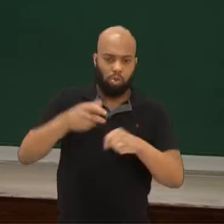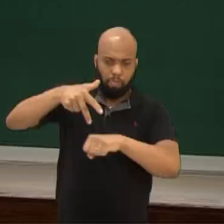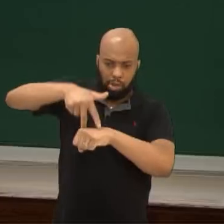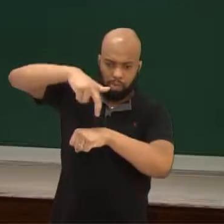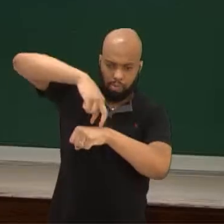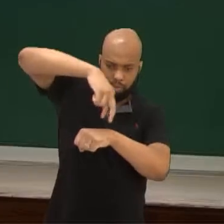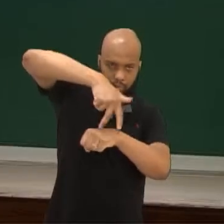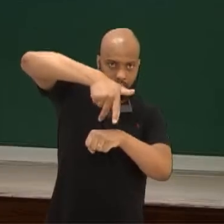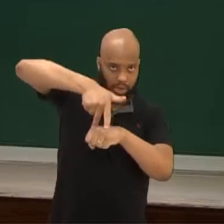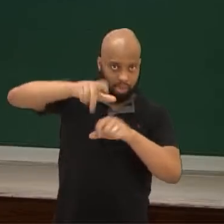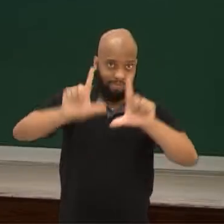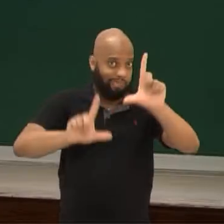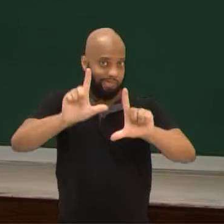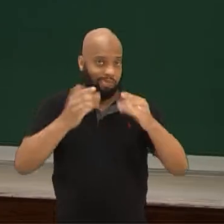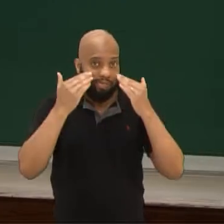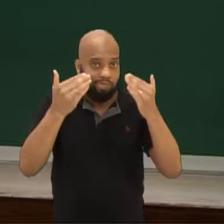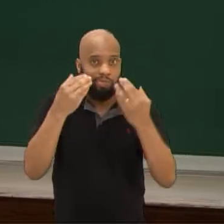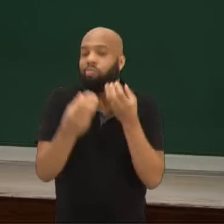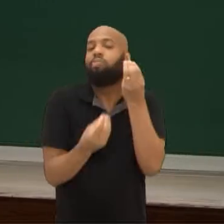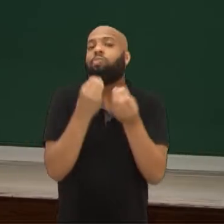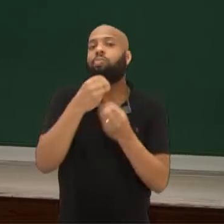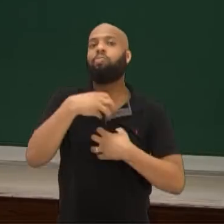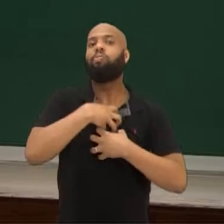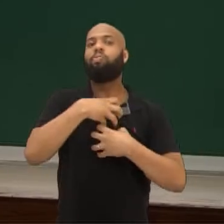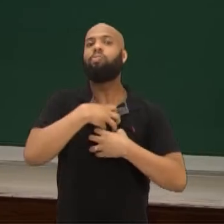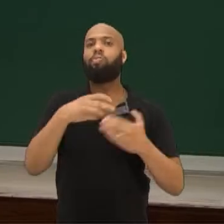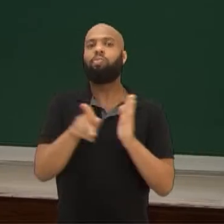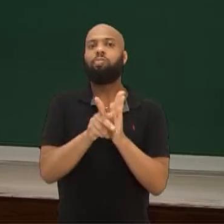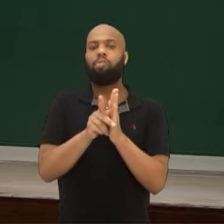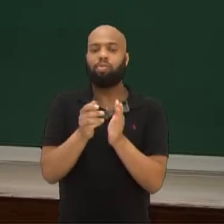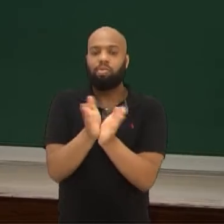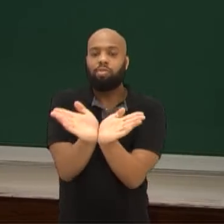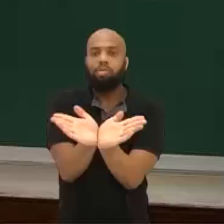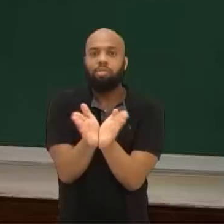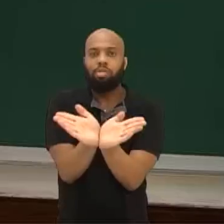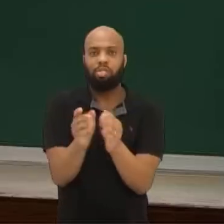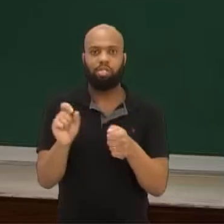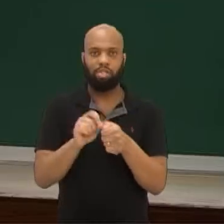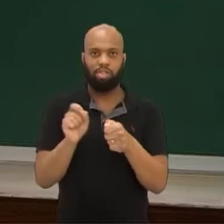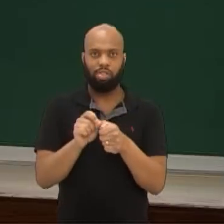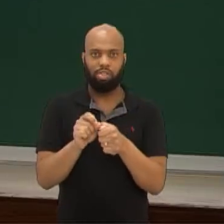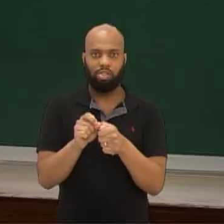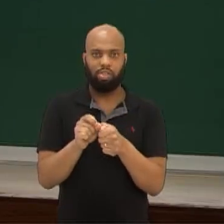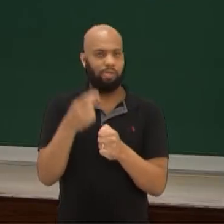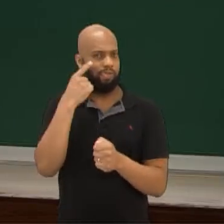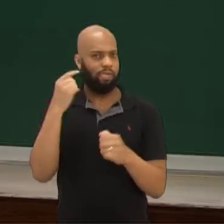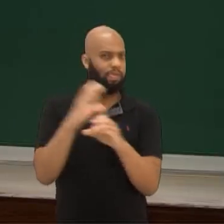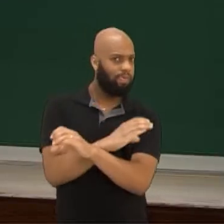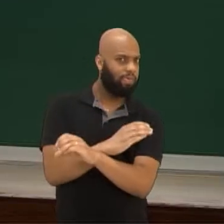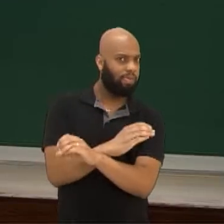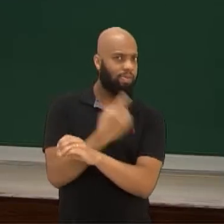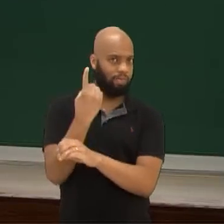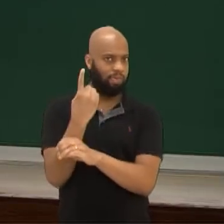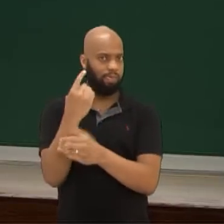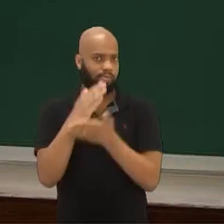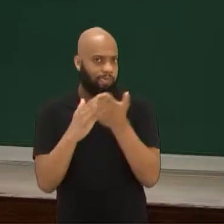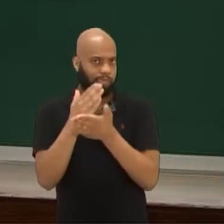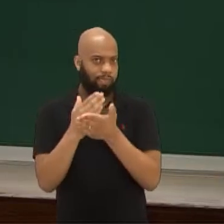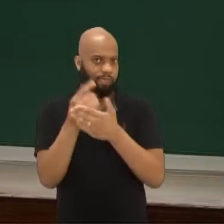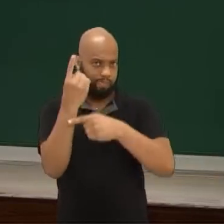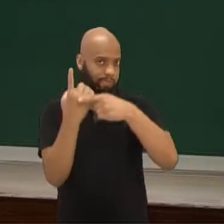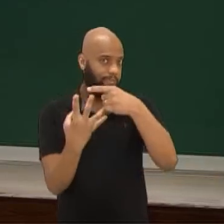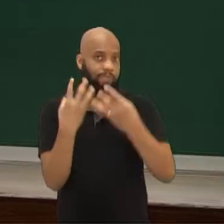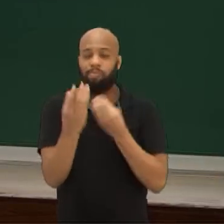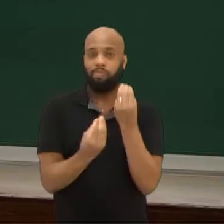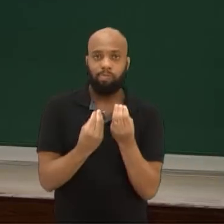relação à TV. Qual que foi a abertura que vocês realizaram? Considera uma volta completa, considera meia volta